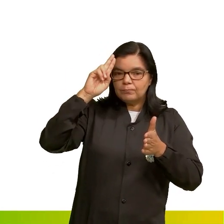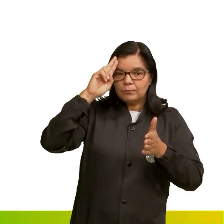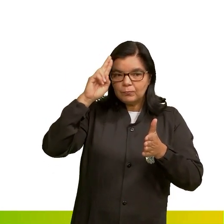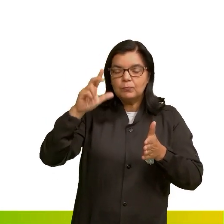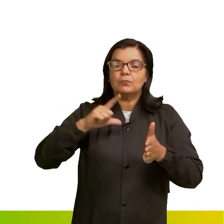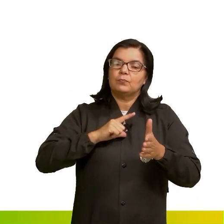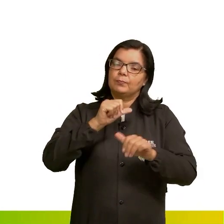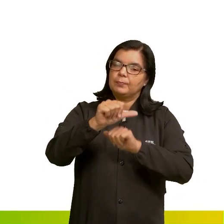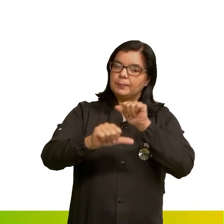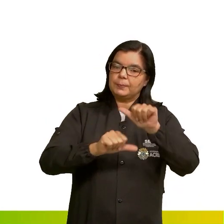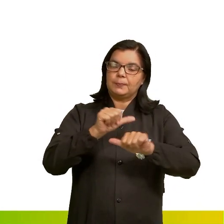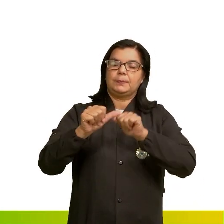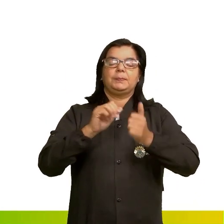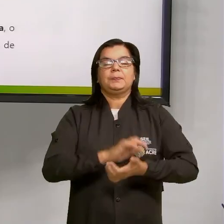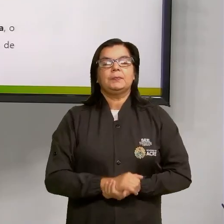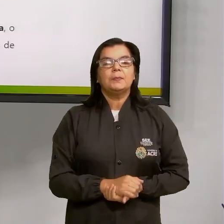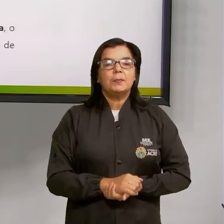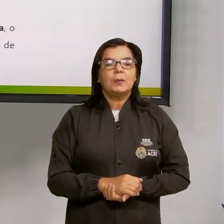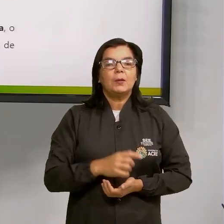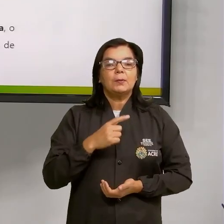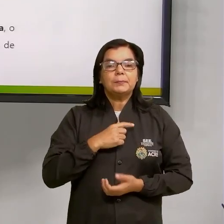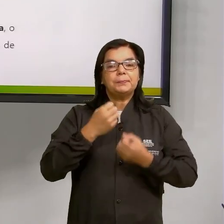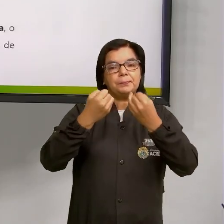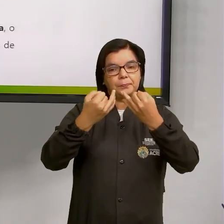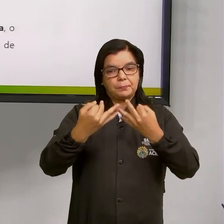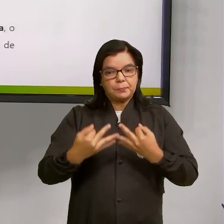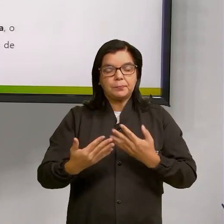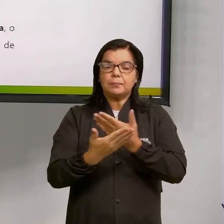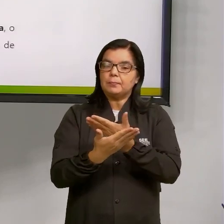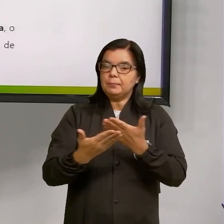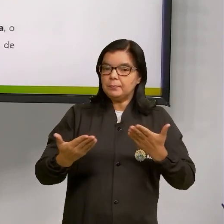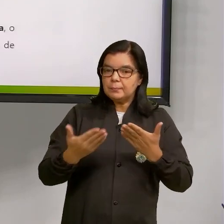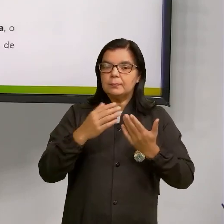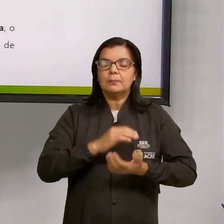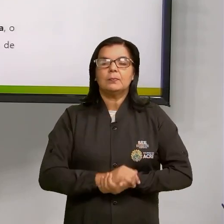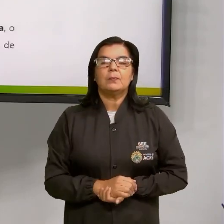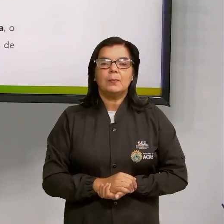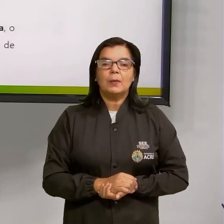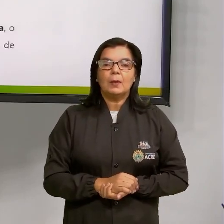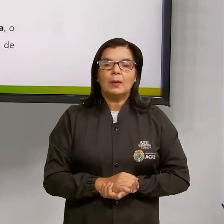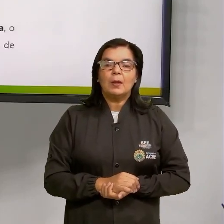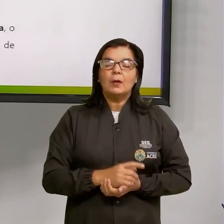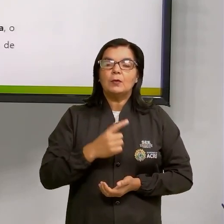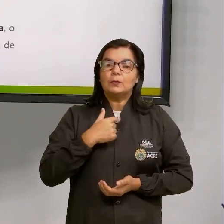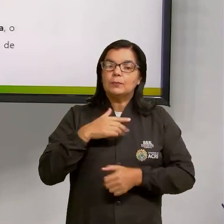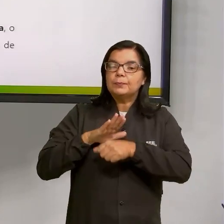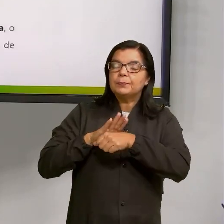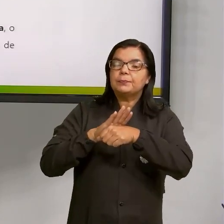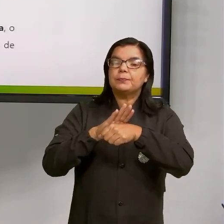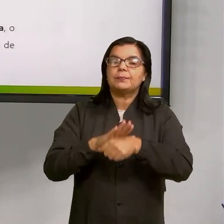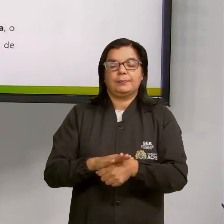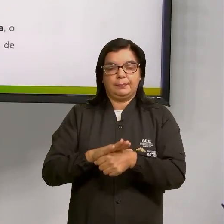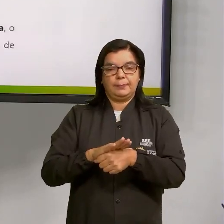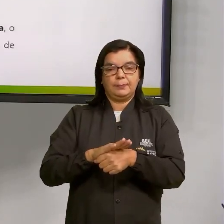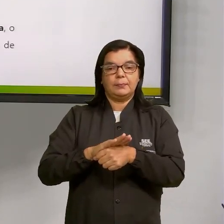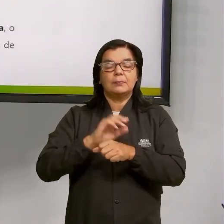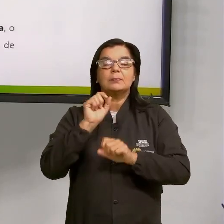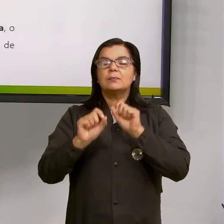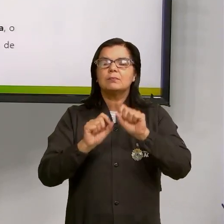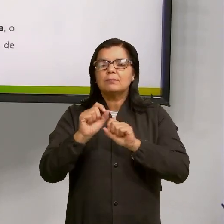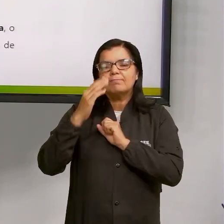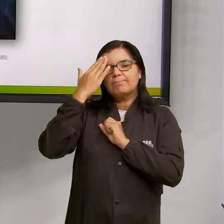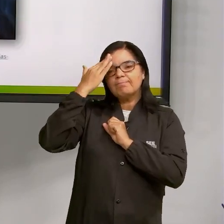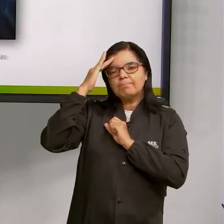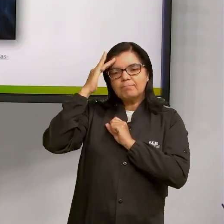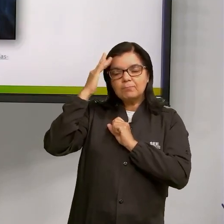de mudança. Então, o que eu acabei de mencionar a todos vocês nos ajuda a compreender e